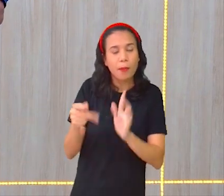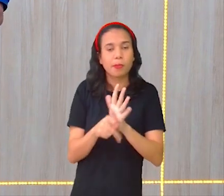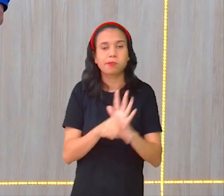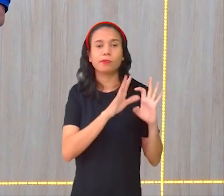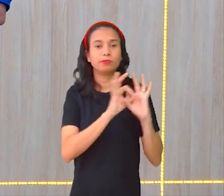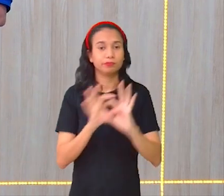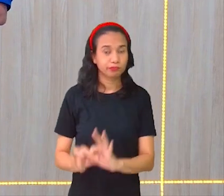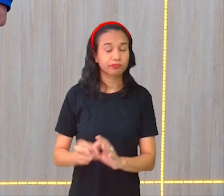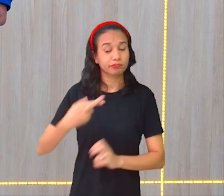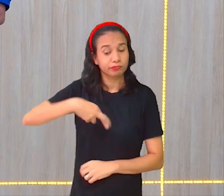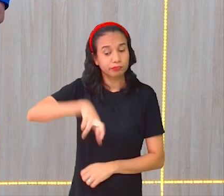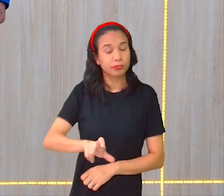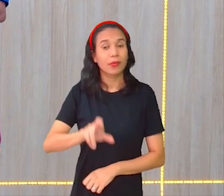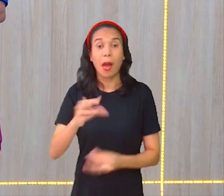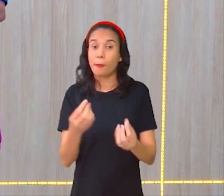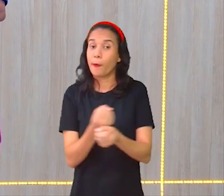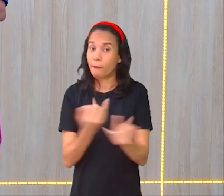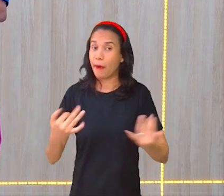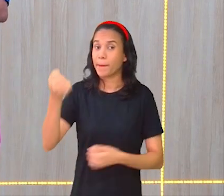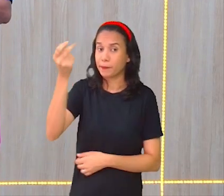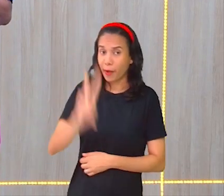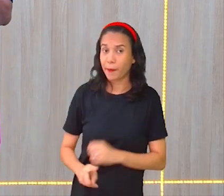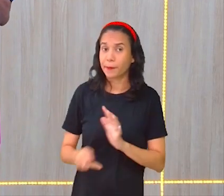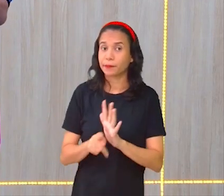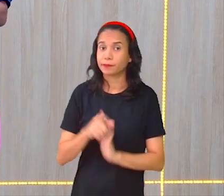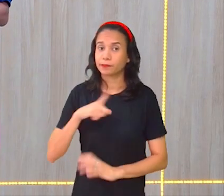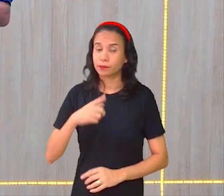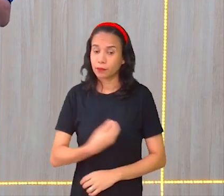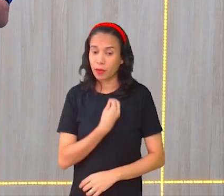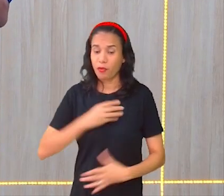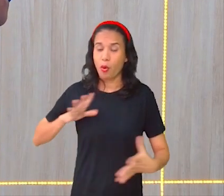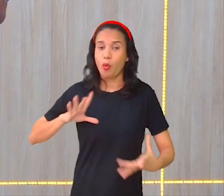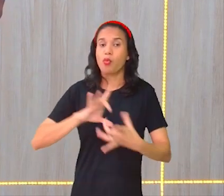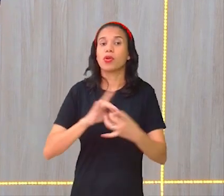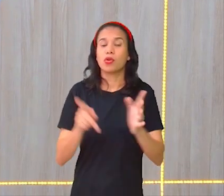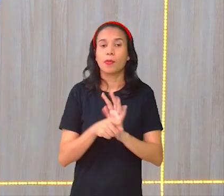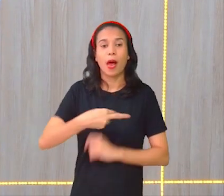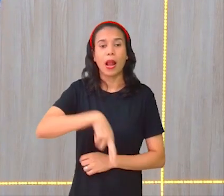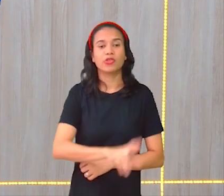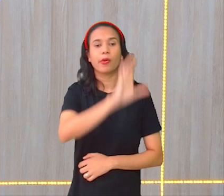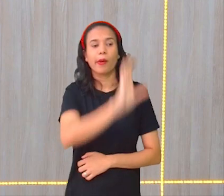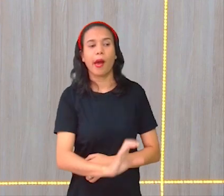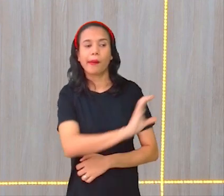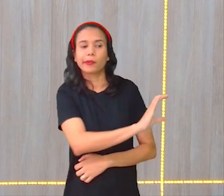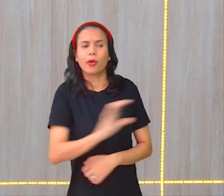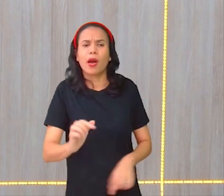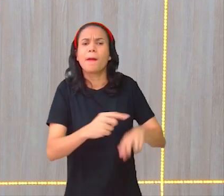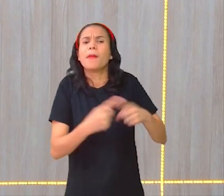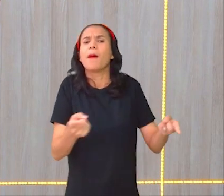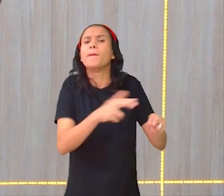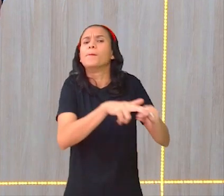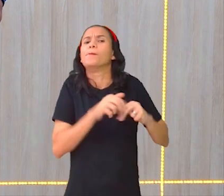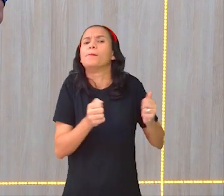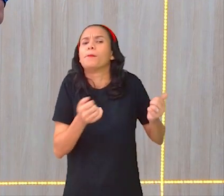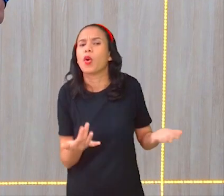ela muitas vezes, ou na maioria das vezes, está atrelada à religião católica. Por quê? Porque